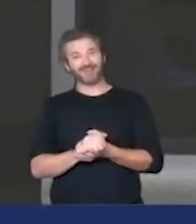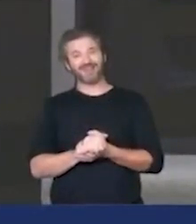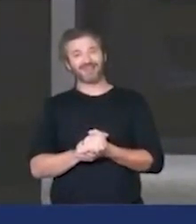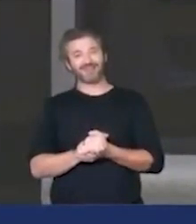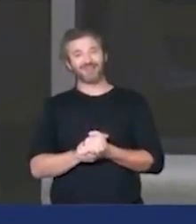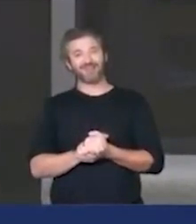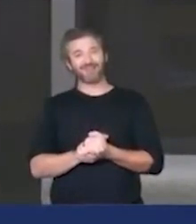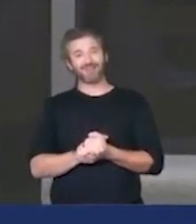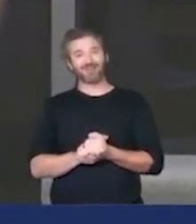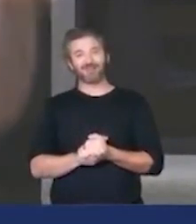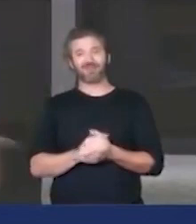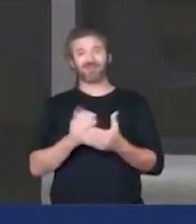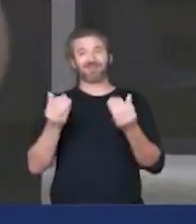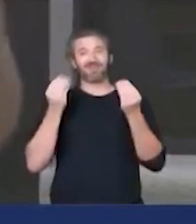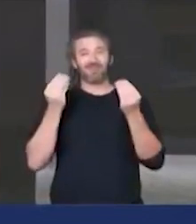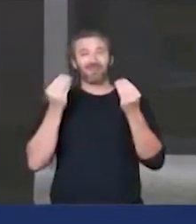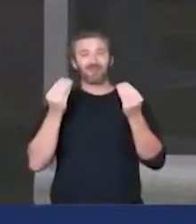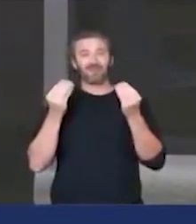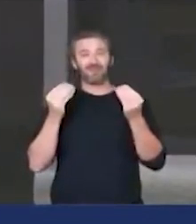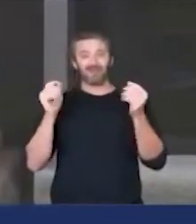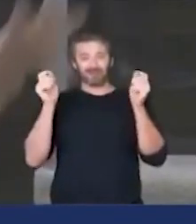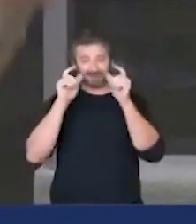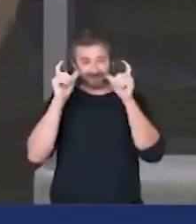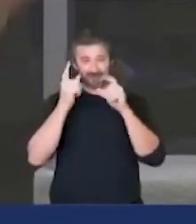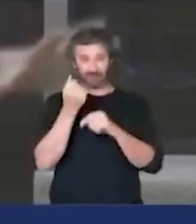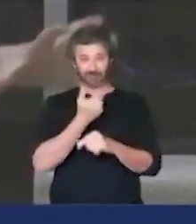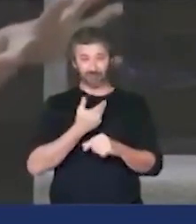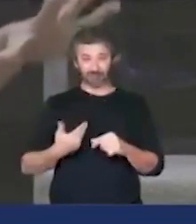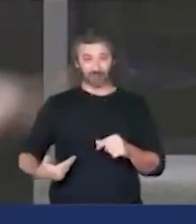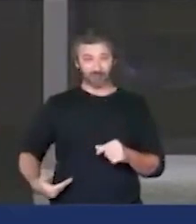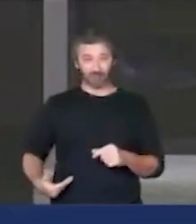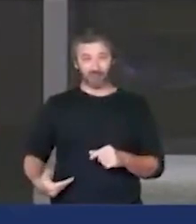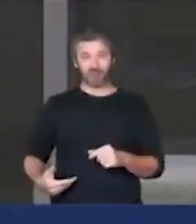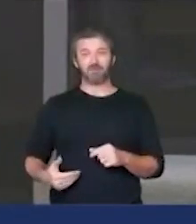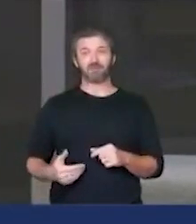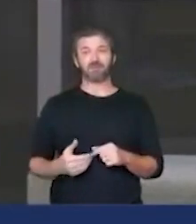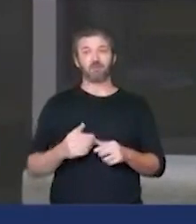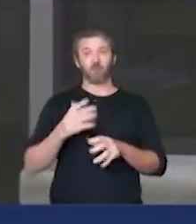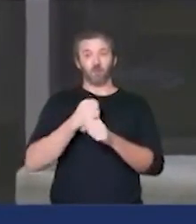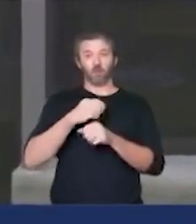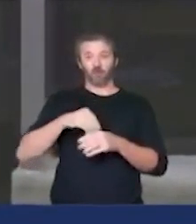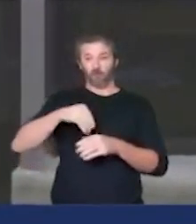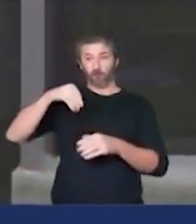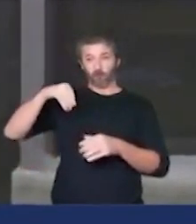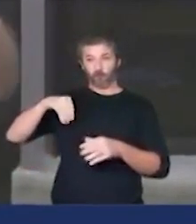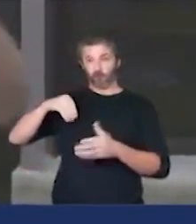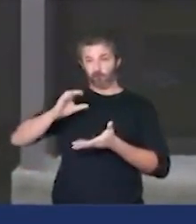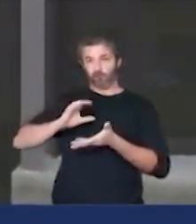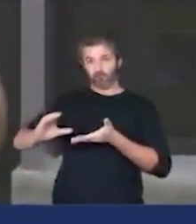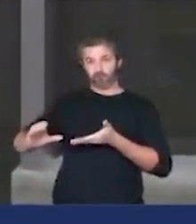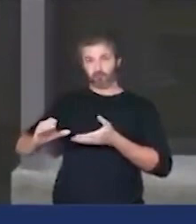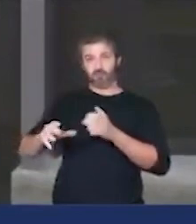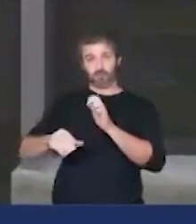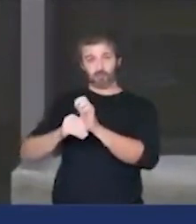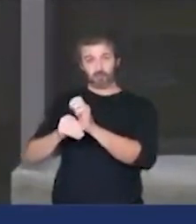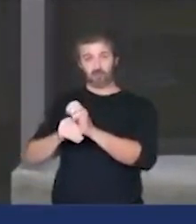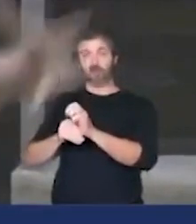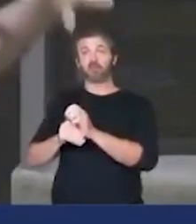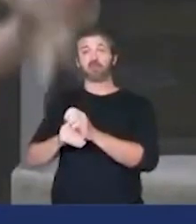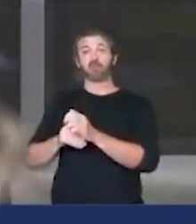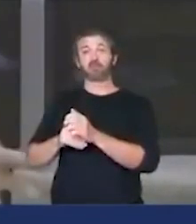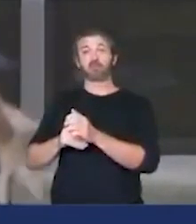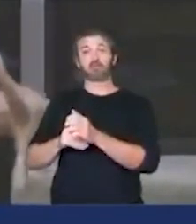República, senhor Jair Bolsonaro. Então vejam só vocês, dinheiro público fora do orçamento daquele que é destinado para as